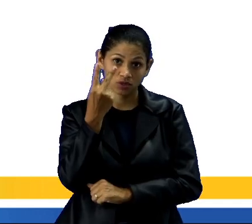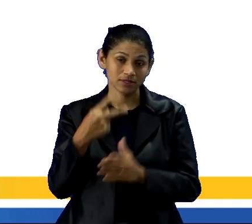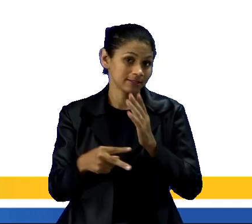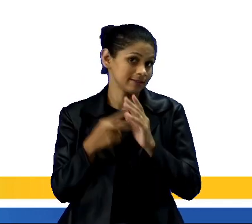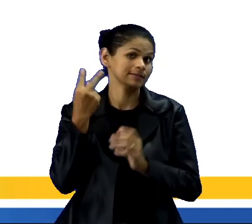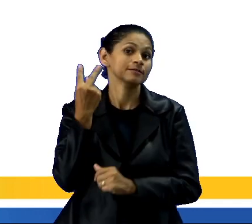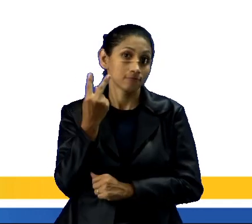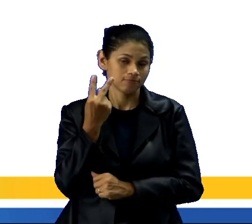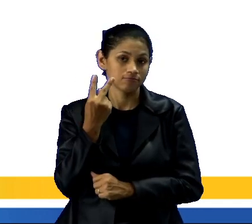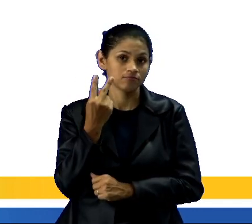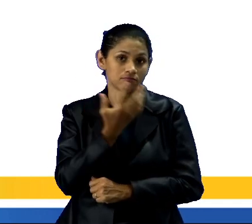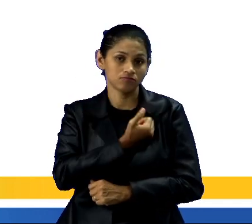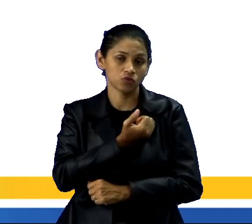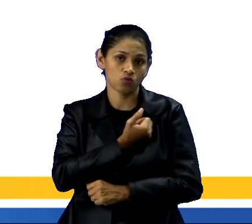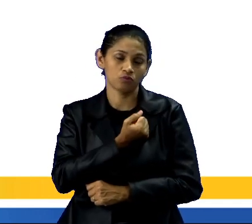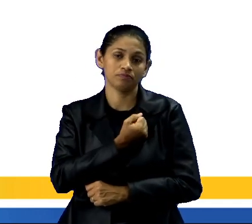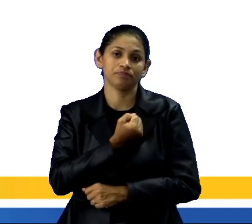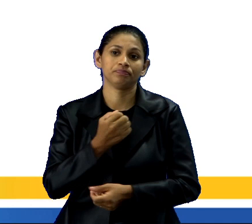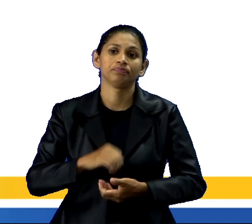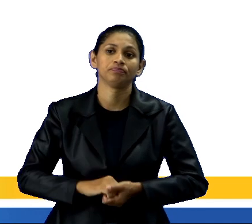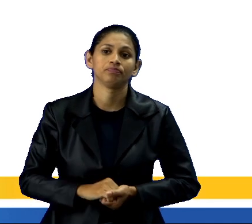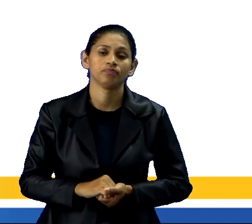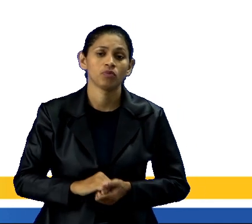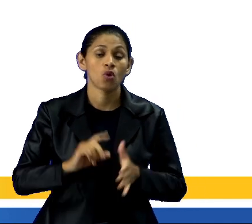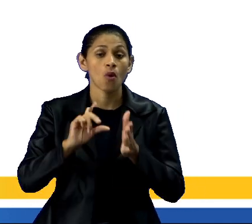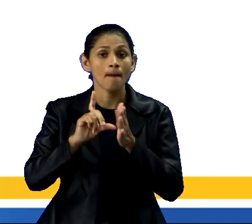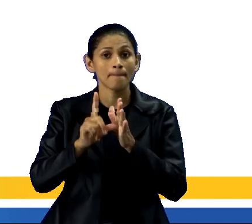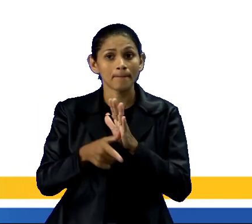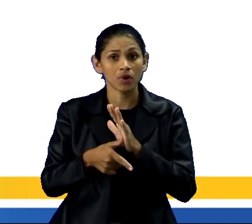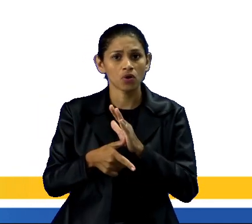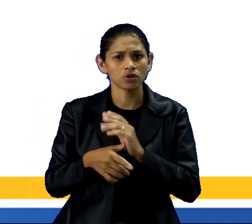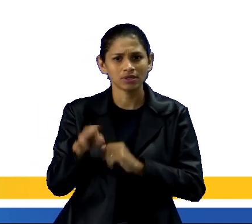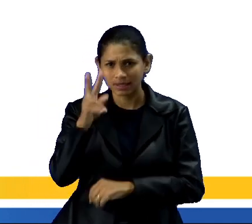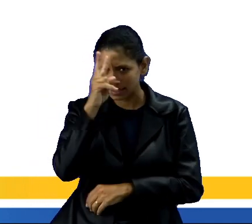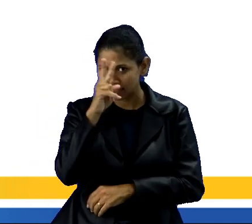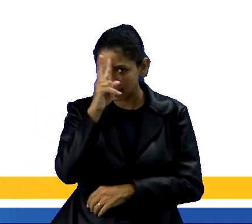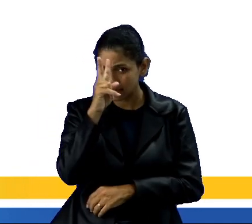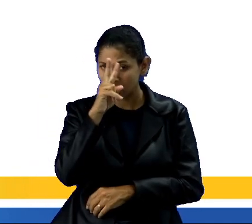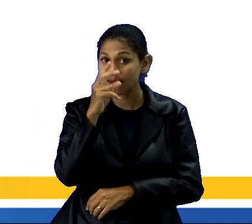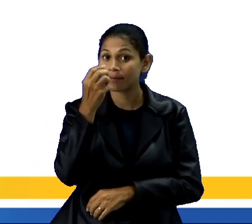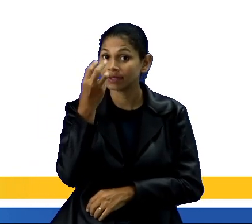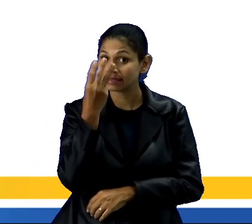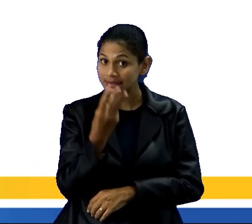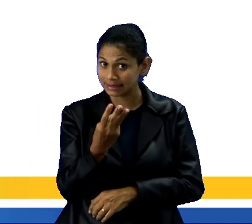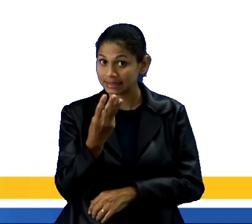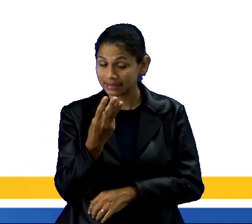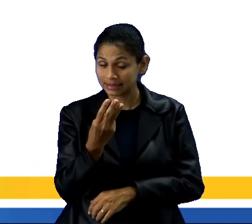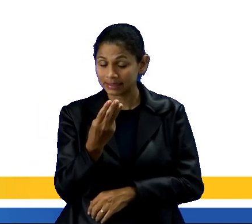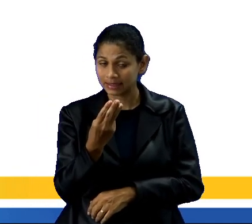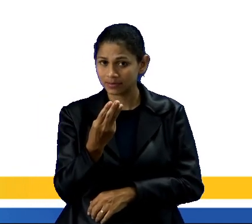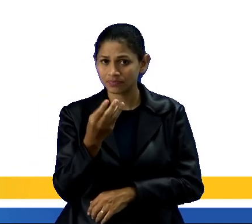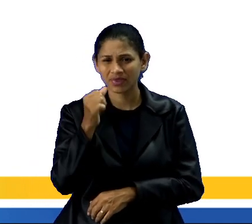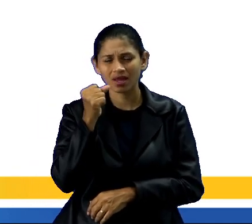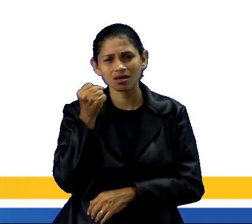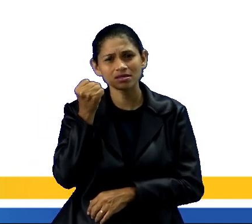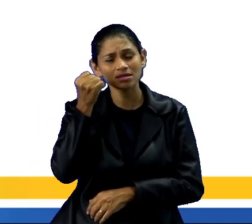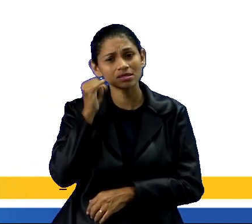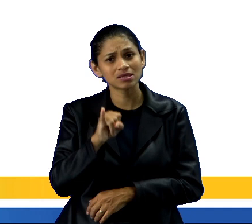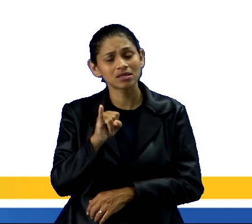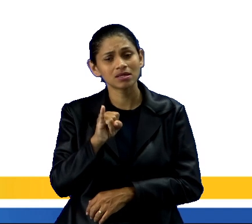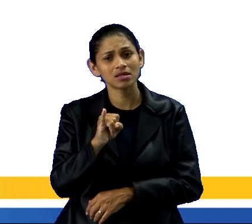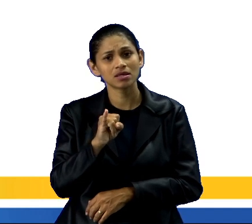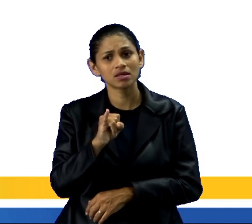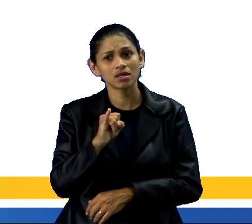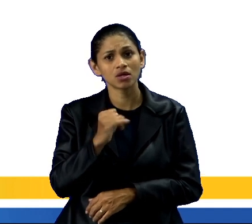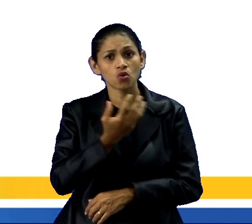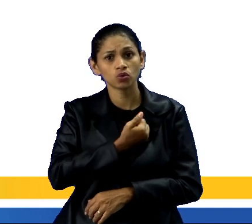entendi. Vamos para o próximo caso. O próximo caso, lembra que são 3 casos? O próximo caso é se o algarismo a